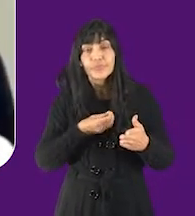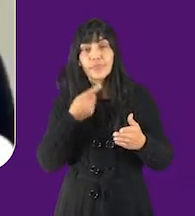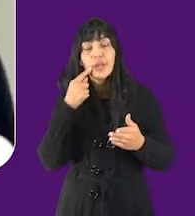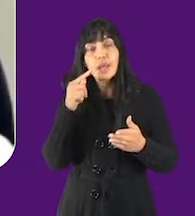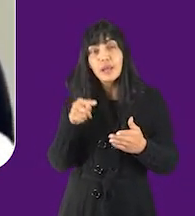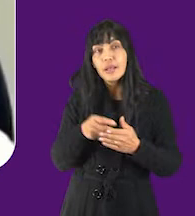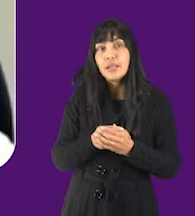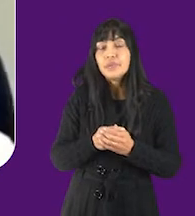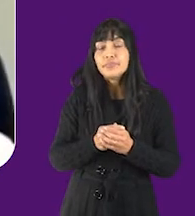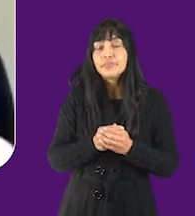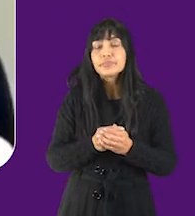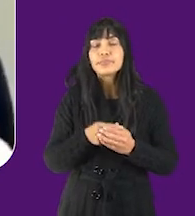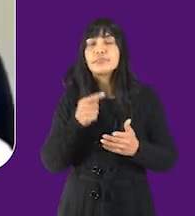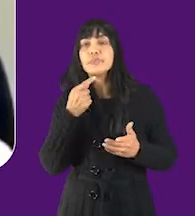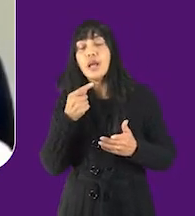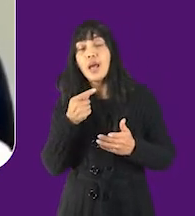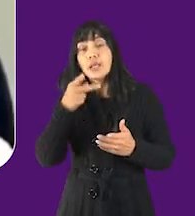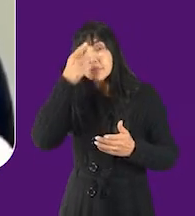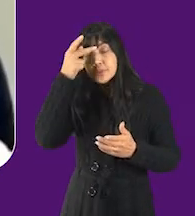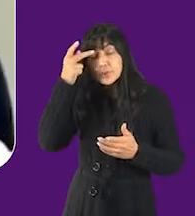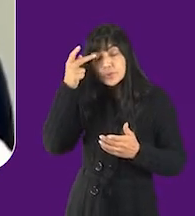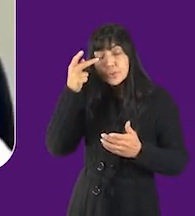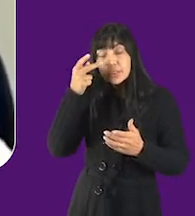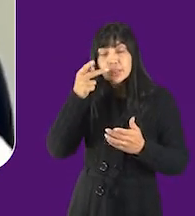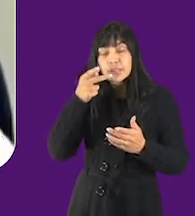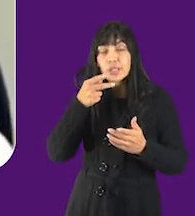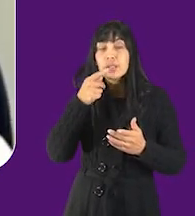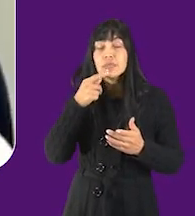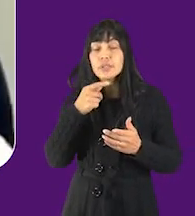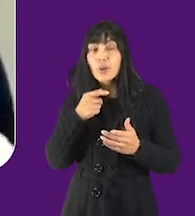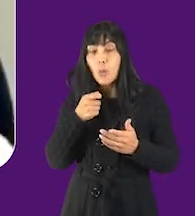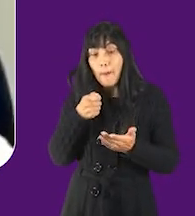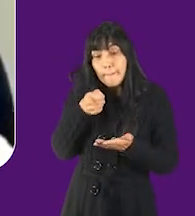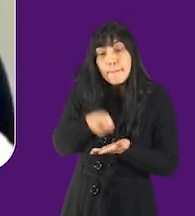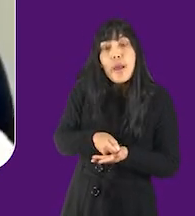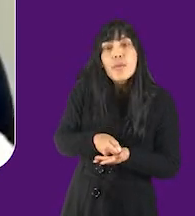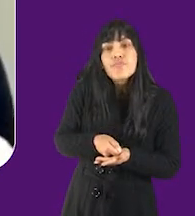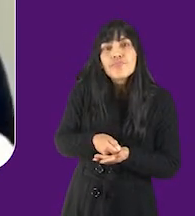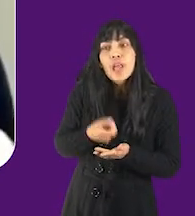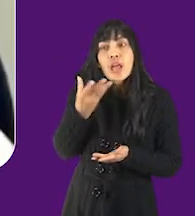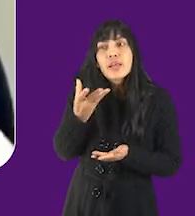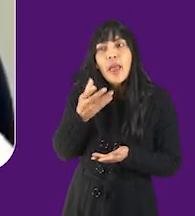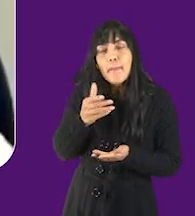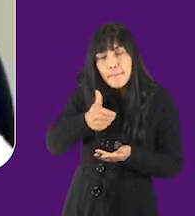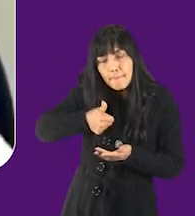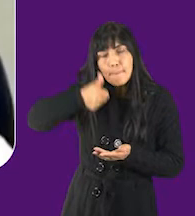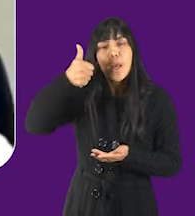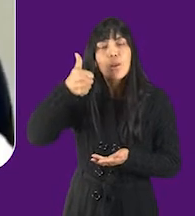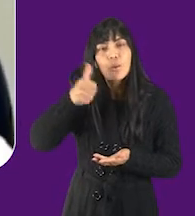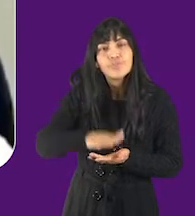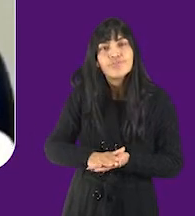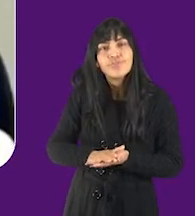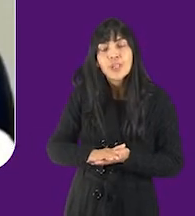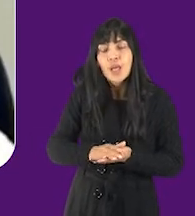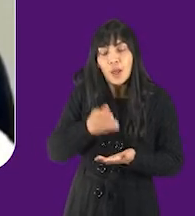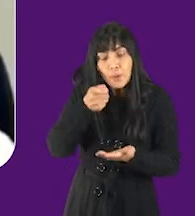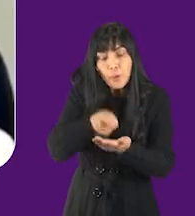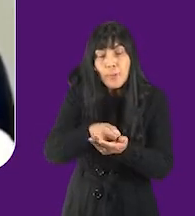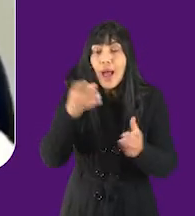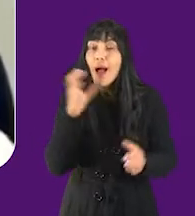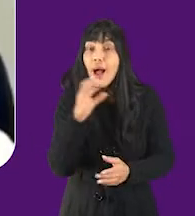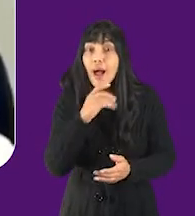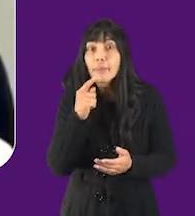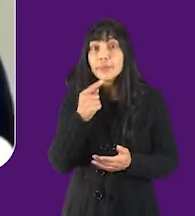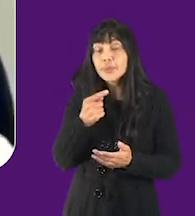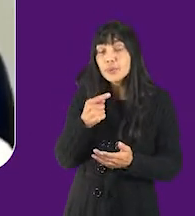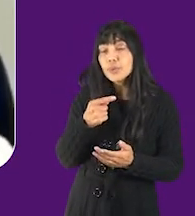como eu mencionei antes, pois os consumidores hoje estão cada vez mais exigentes, né? Em tempo de informação instantânea, a